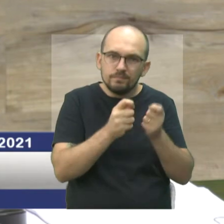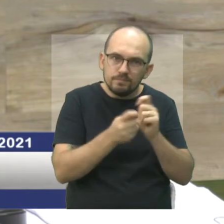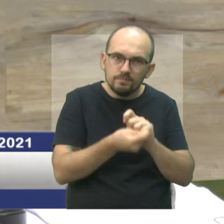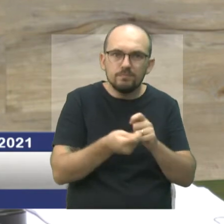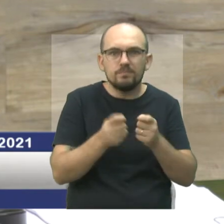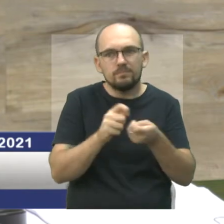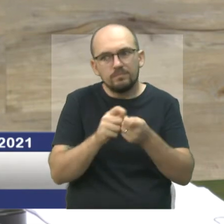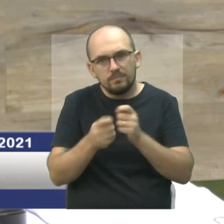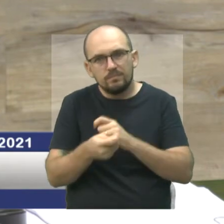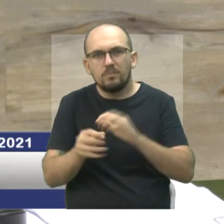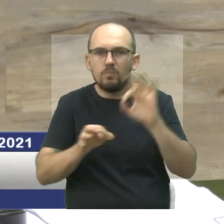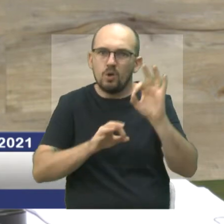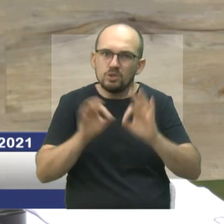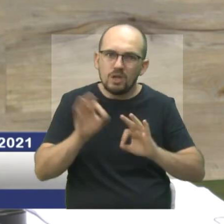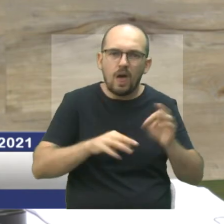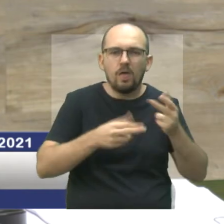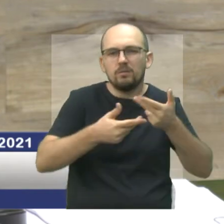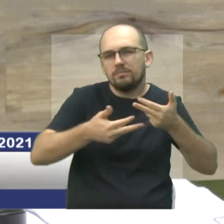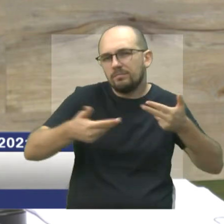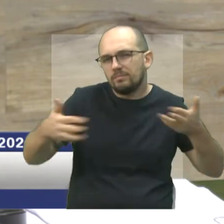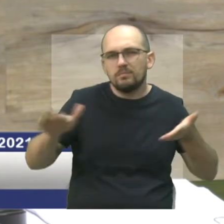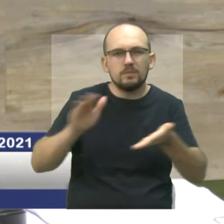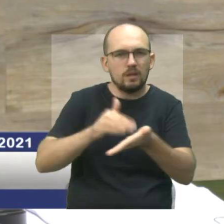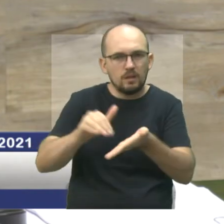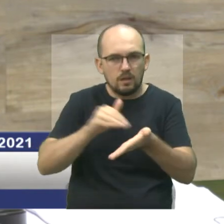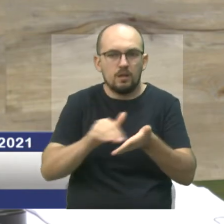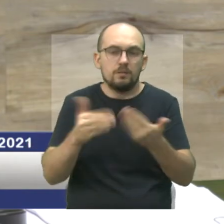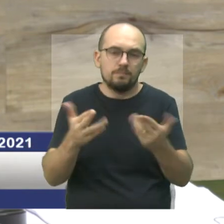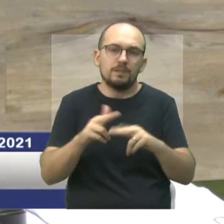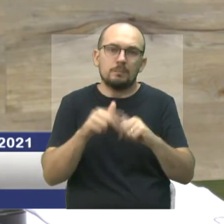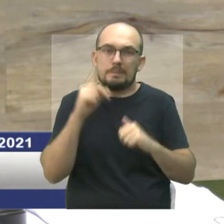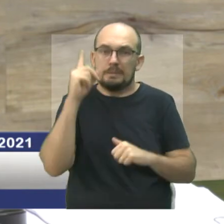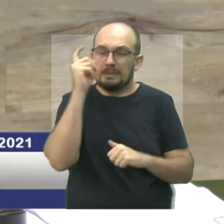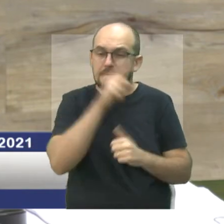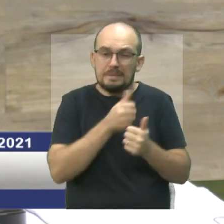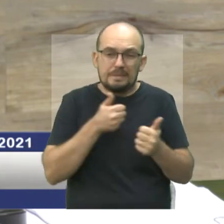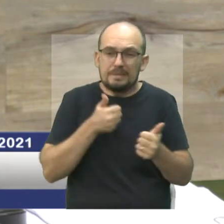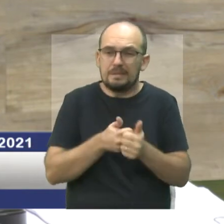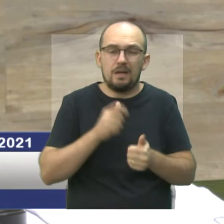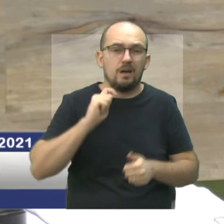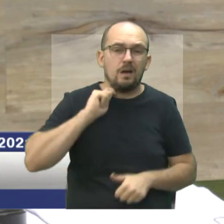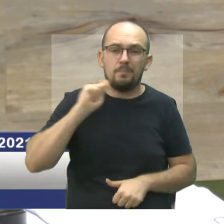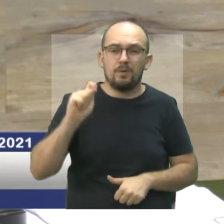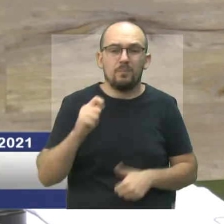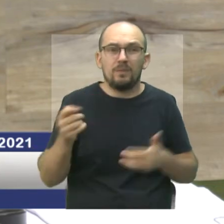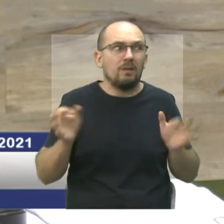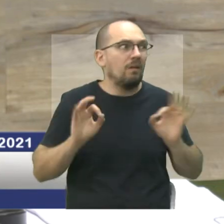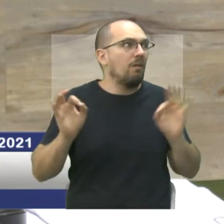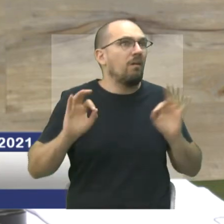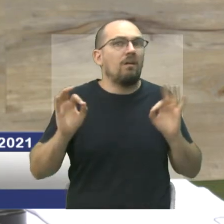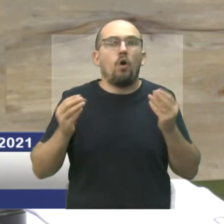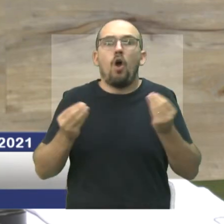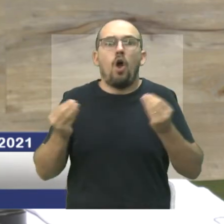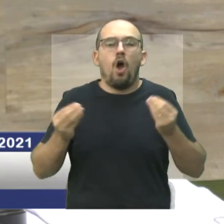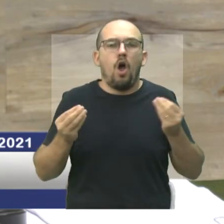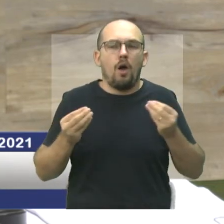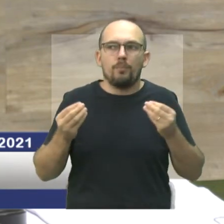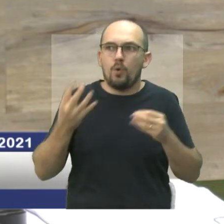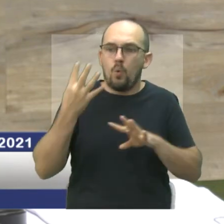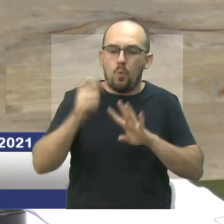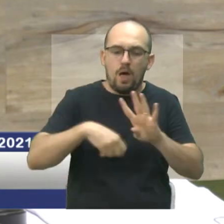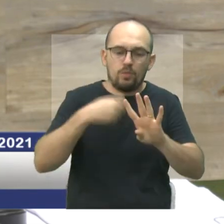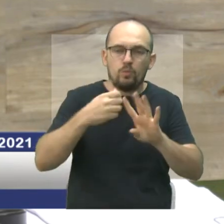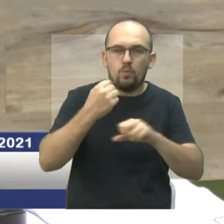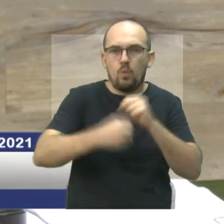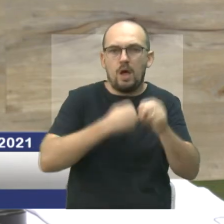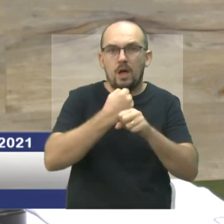os projetos e tal, secretarias. Então, era muito difícil fazer esse planejamento para os próximos 4 anos logo nesse